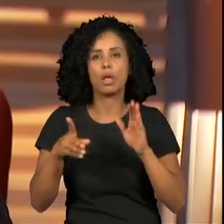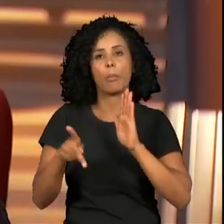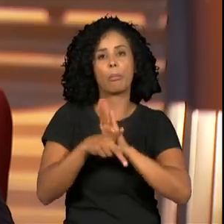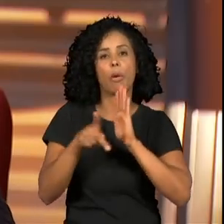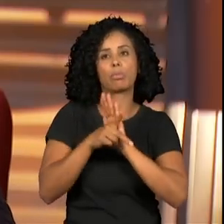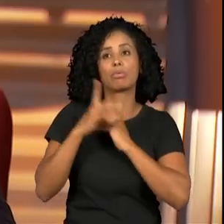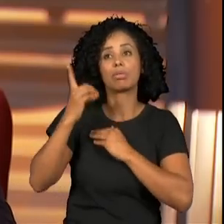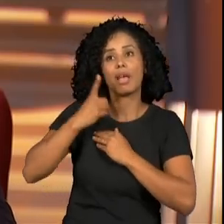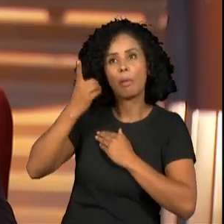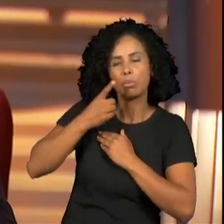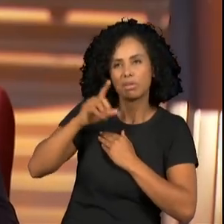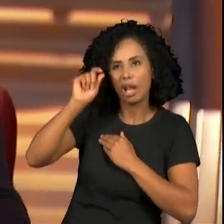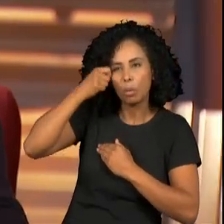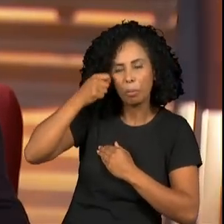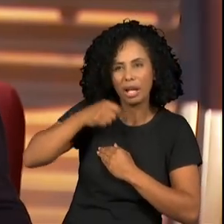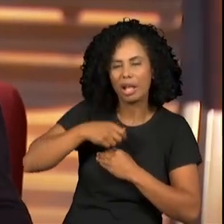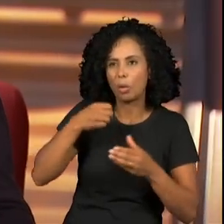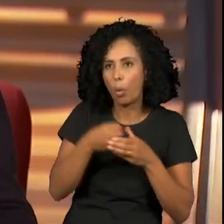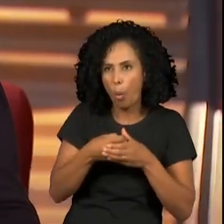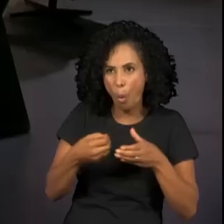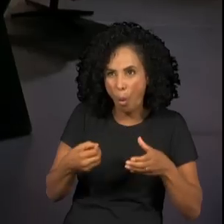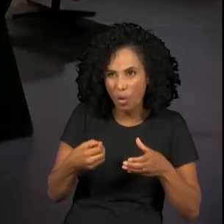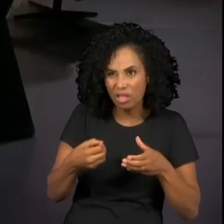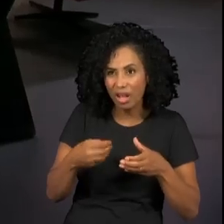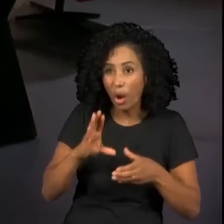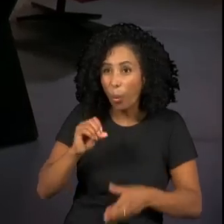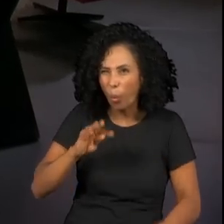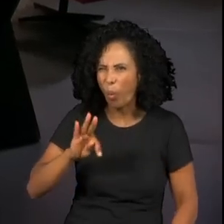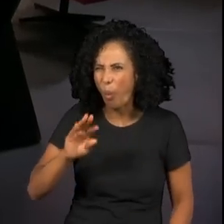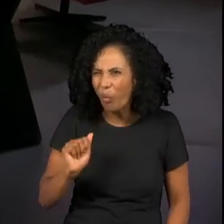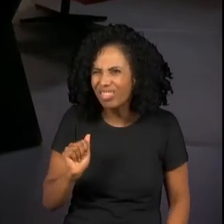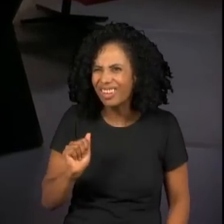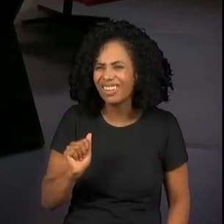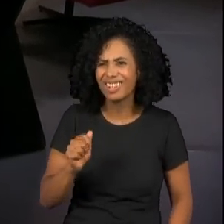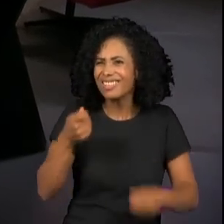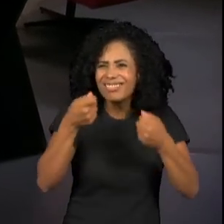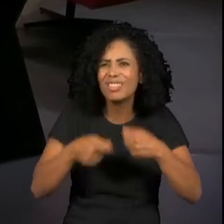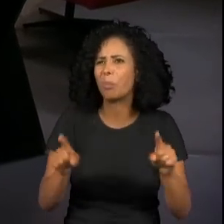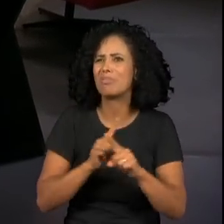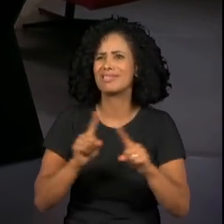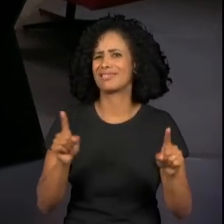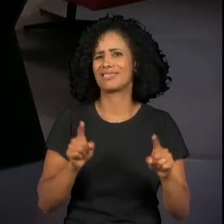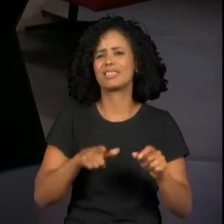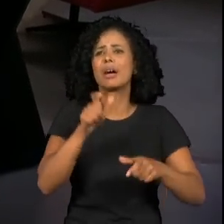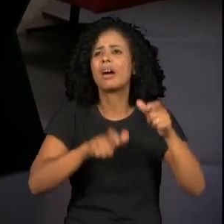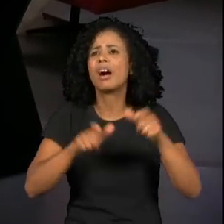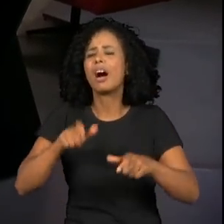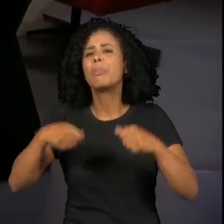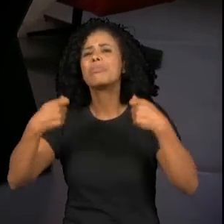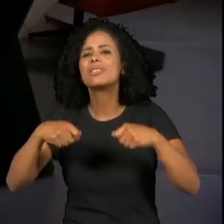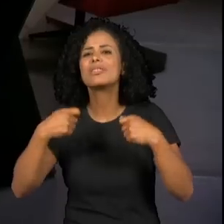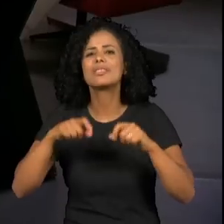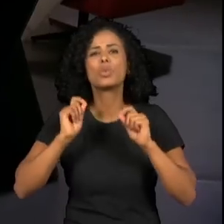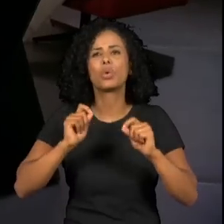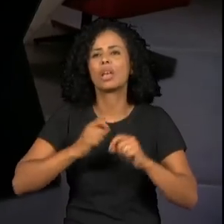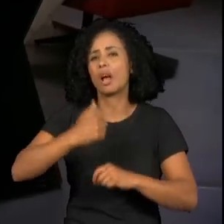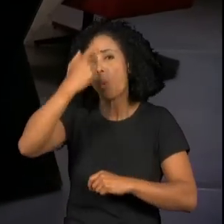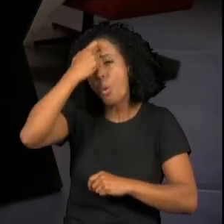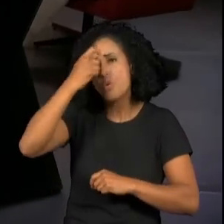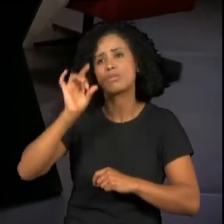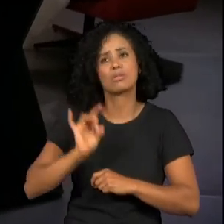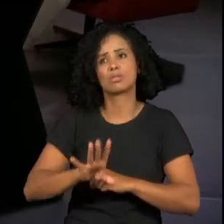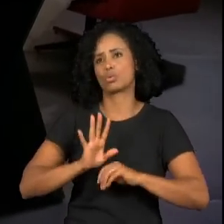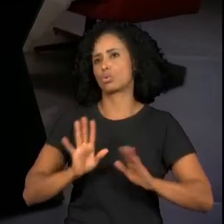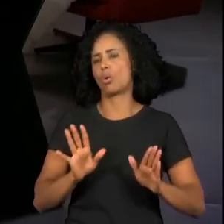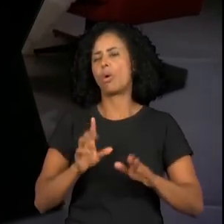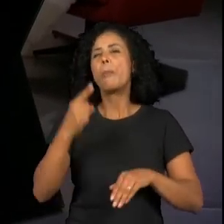de cotas. Para isso, não. É. Nós somos a maioria da população que precisa só a gente ter consciência. Mas aí a gente vai voltar lá